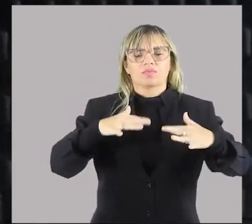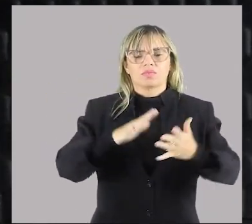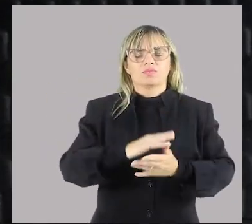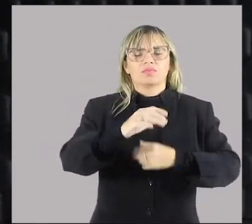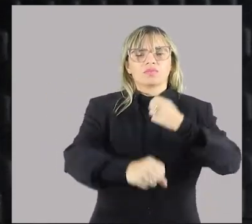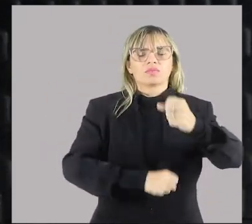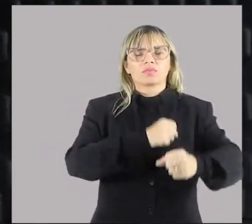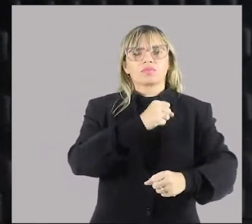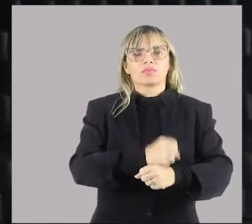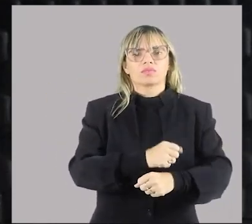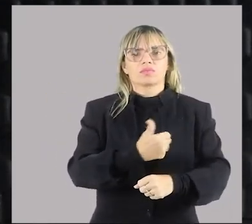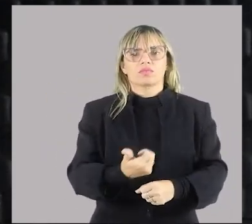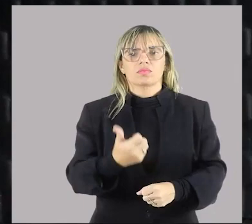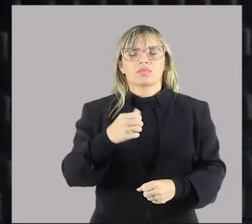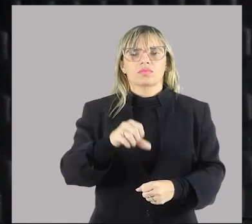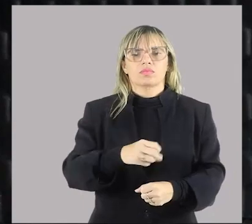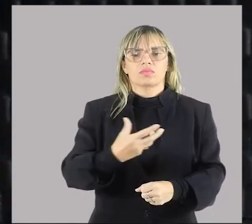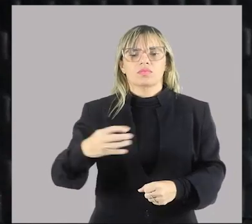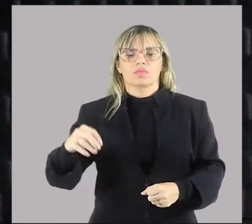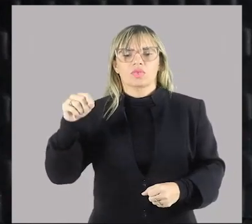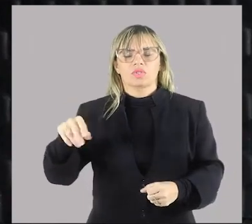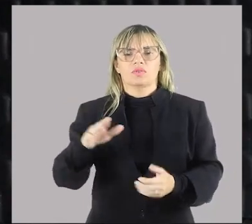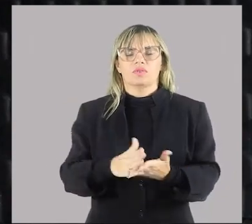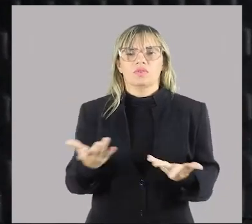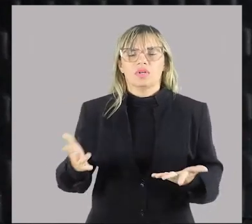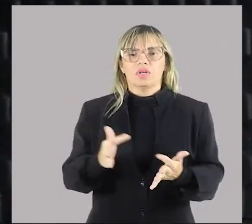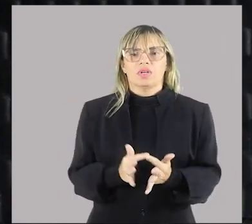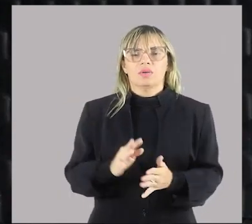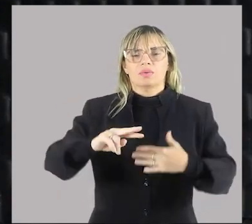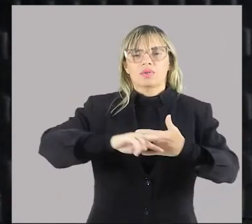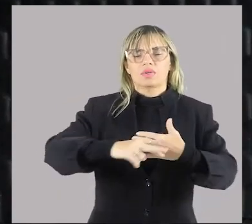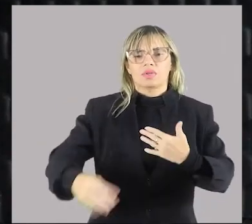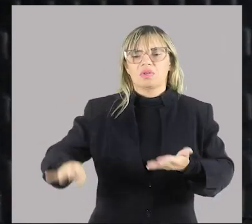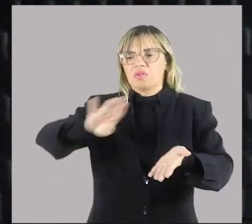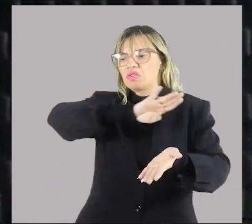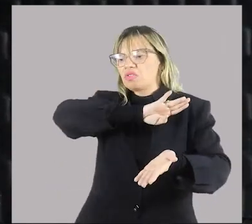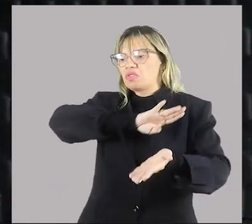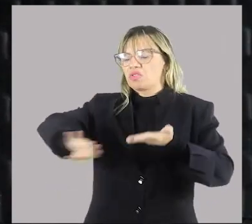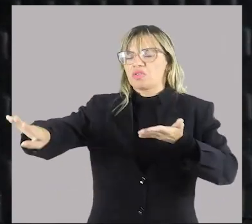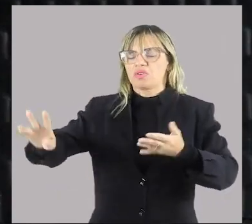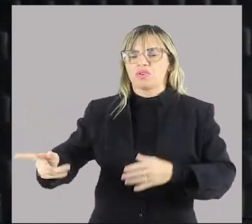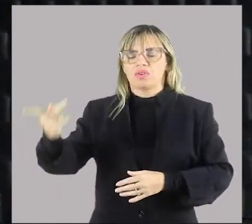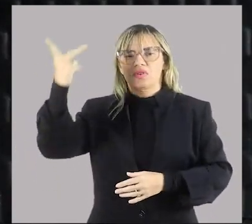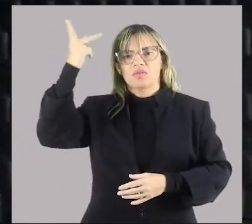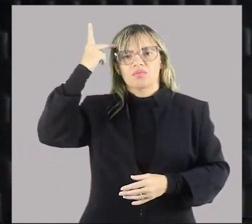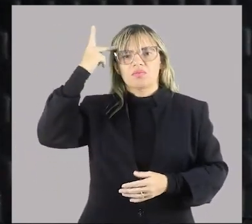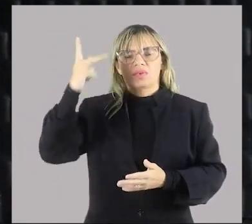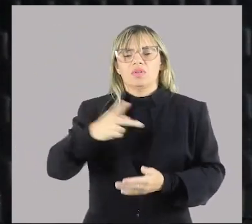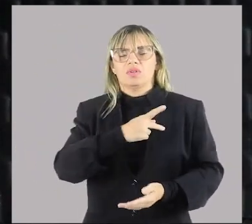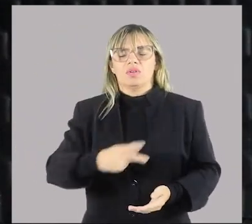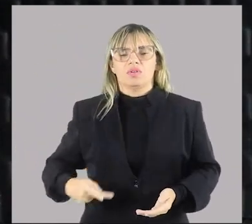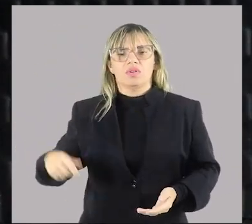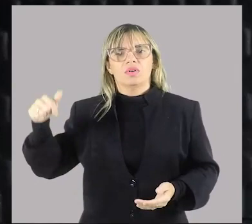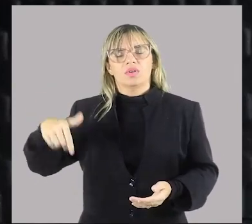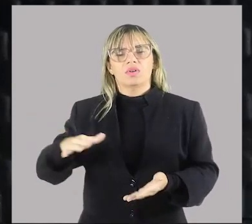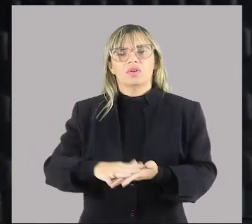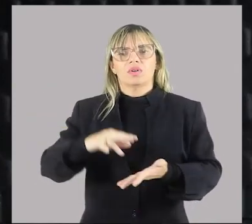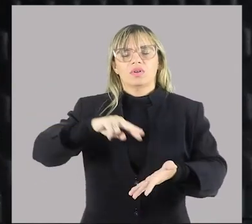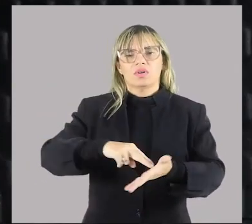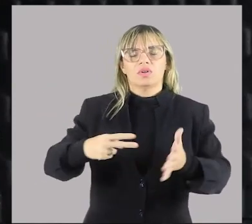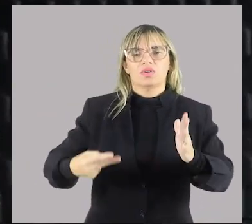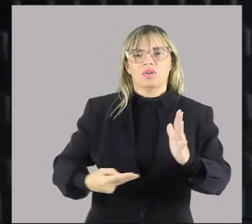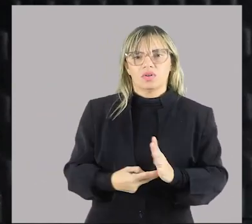vai acabar tirando as oligarquias paulistas do poder. Que esse foi um dos grandes significados, como diria o